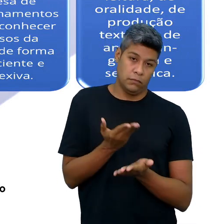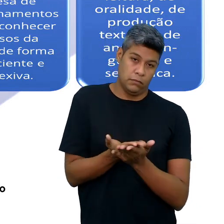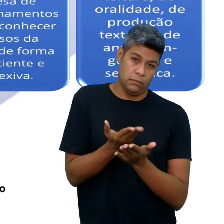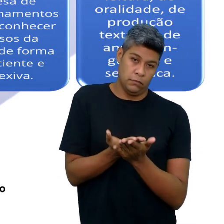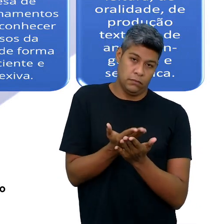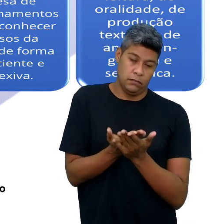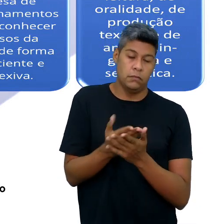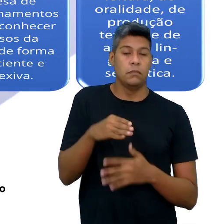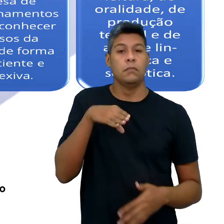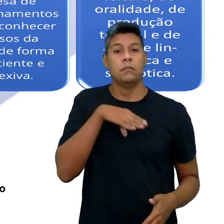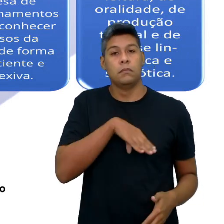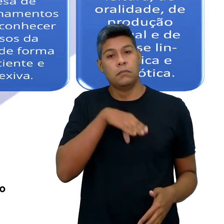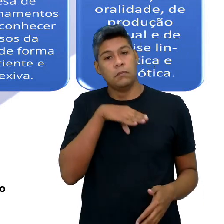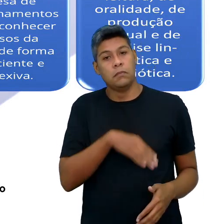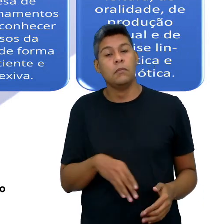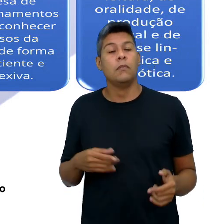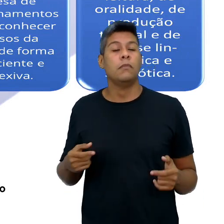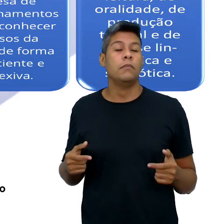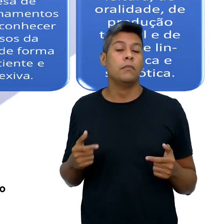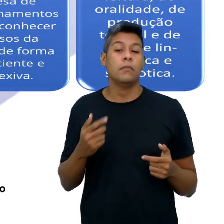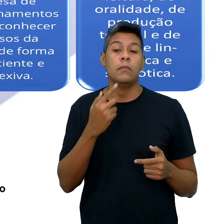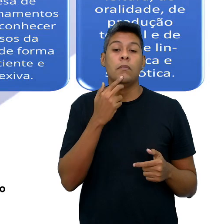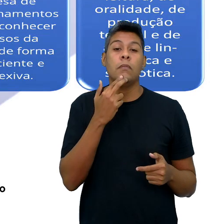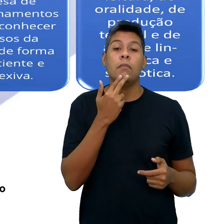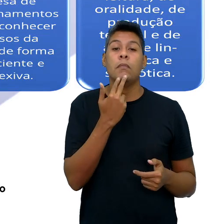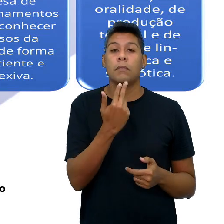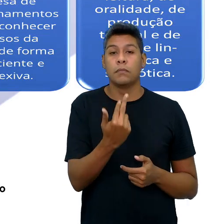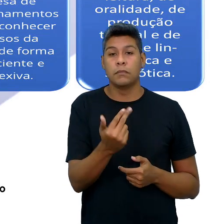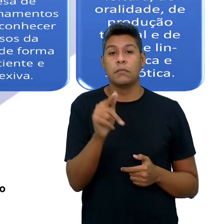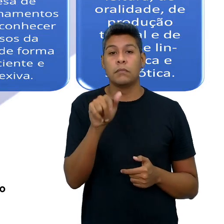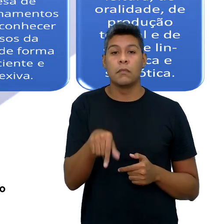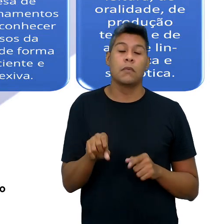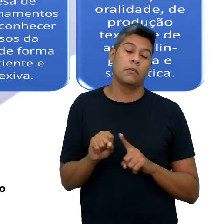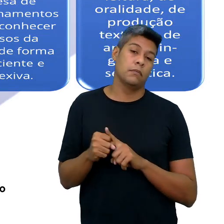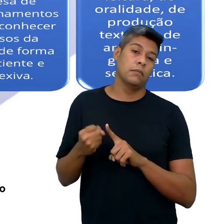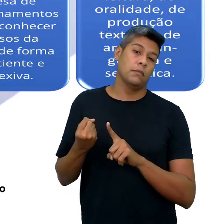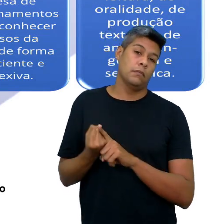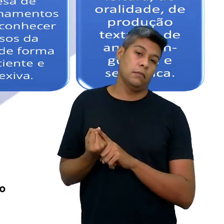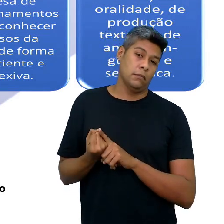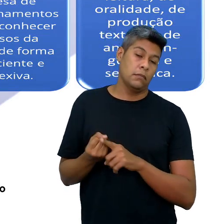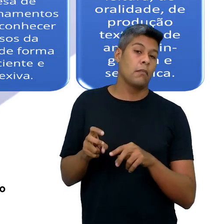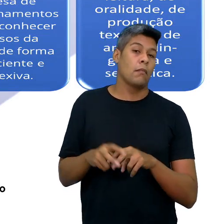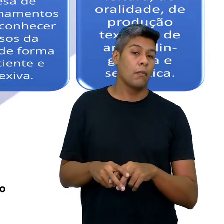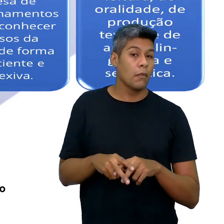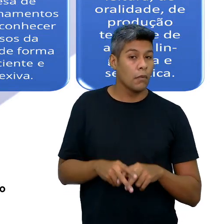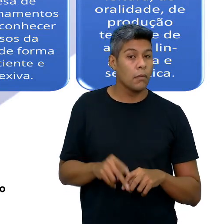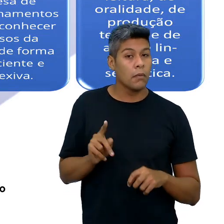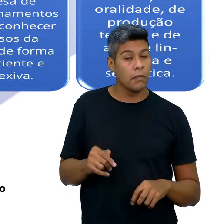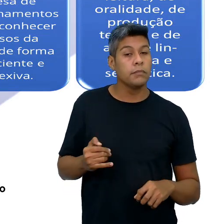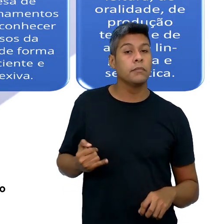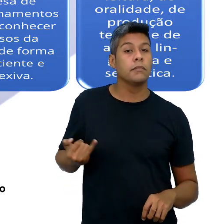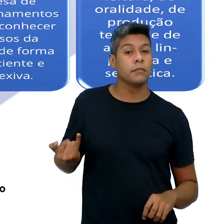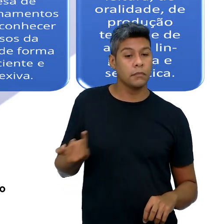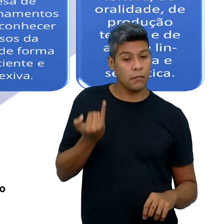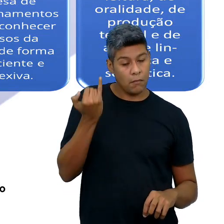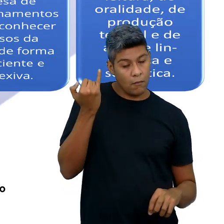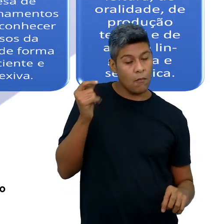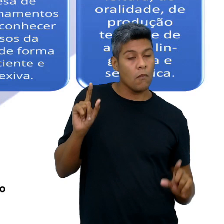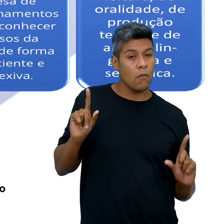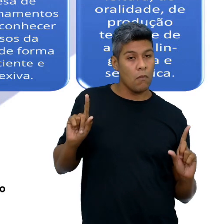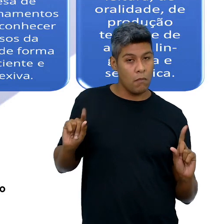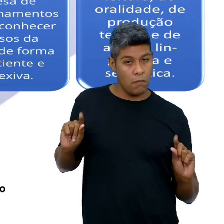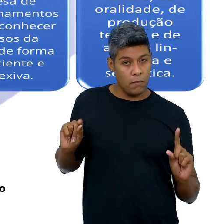língua portuguesa, onde a linguagem ela é vista como uma prática social. Então, por isso, é fundamental considerar